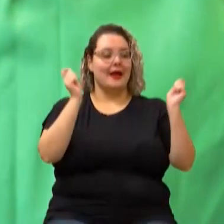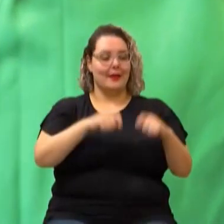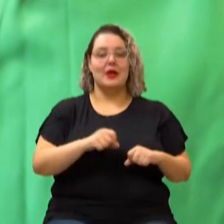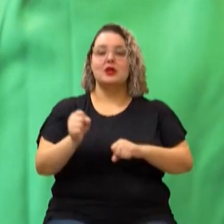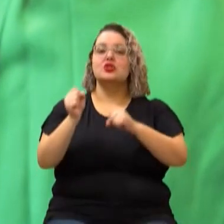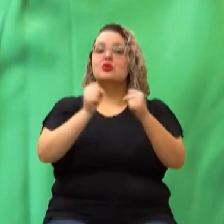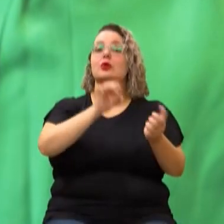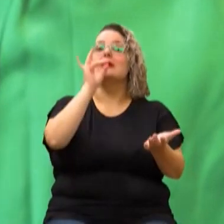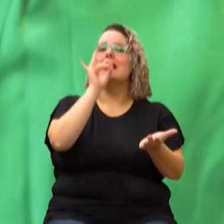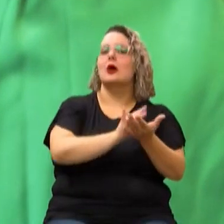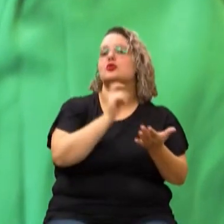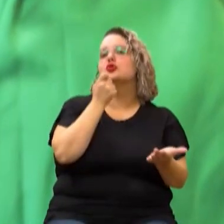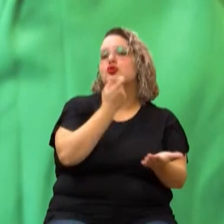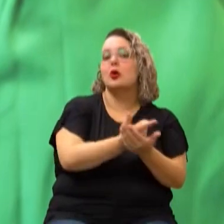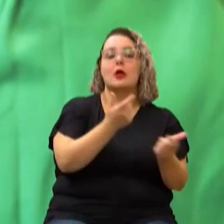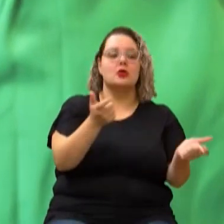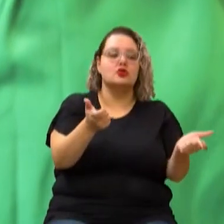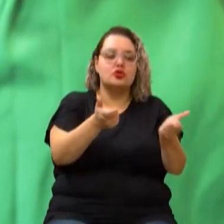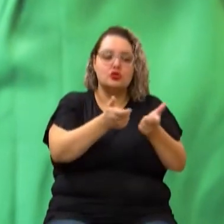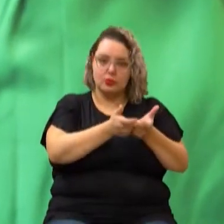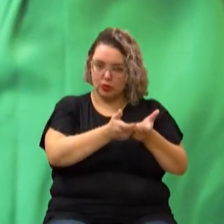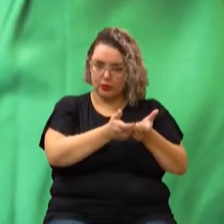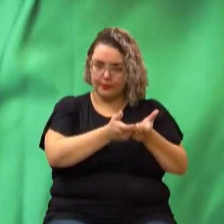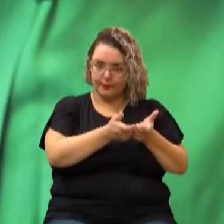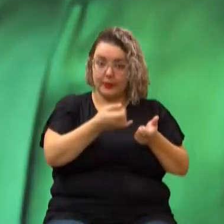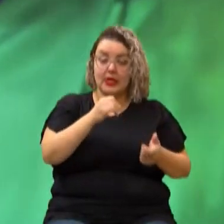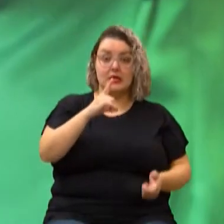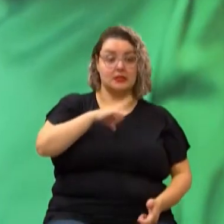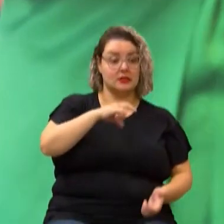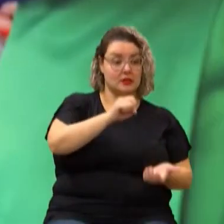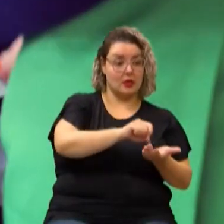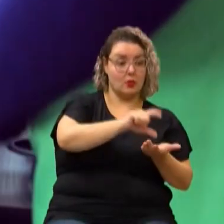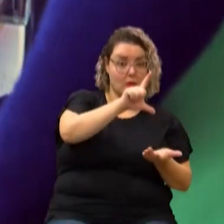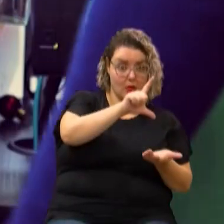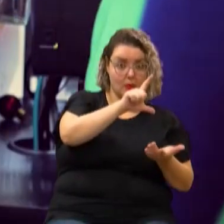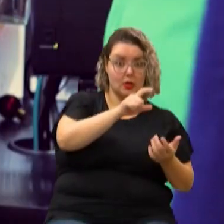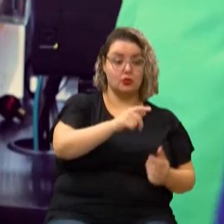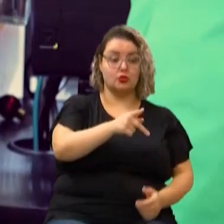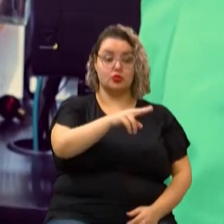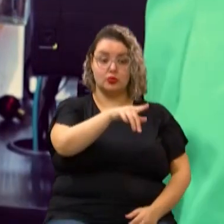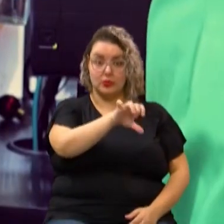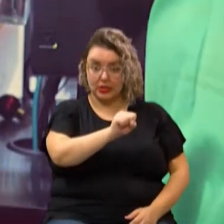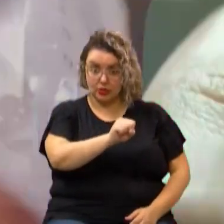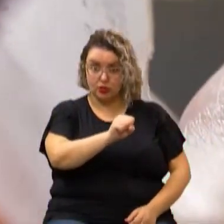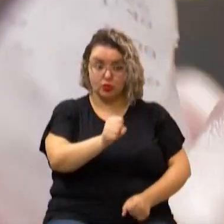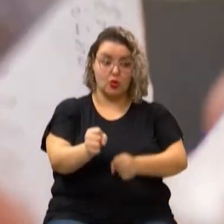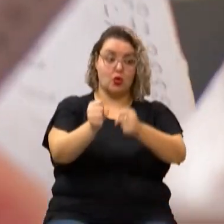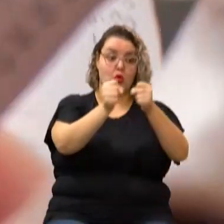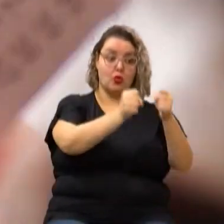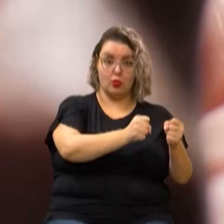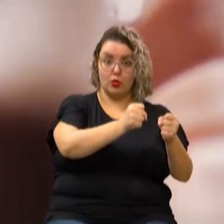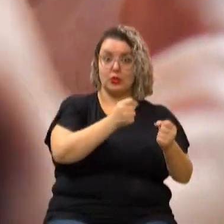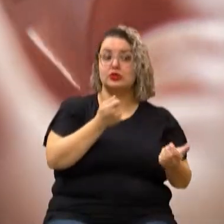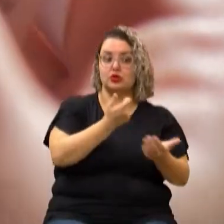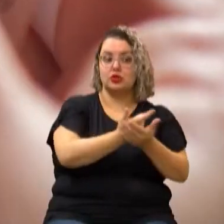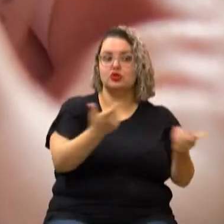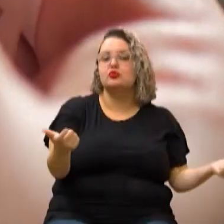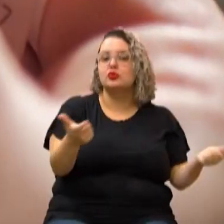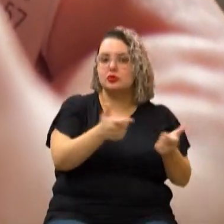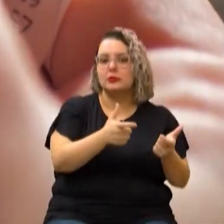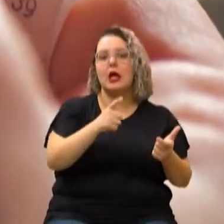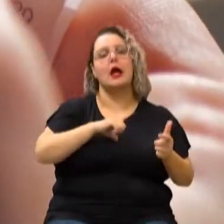preços. Subindo, subindo, subindo, mas com uma outra contrapartida. O nosso poder de consumo não